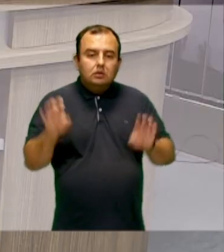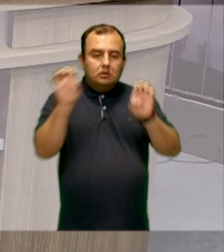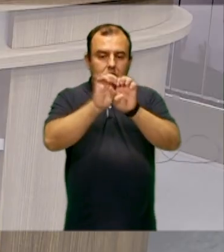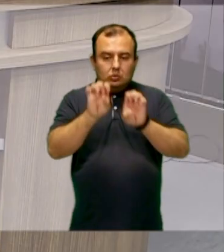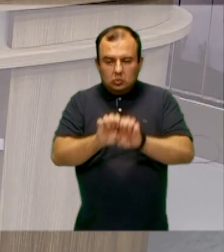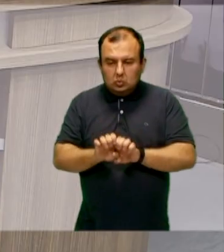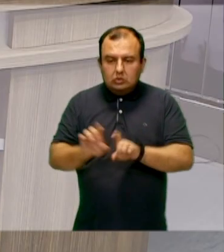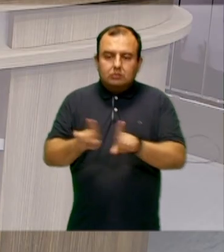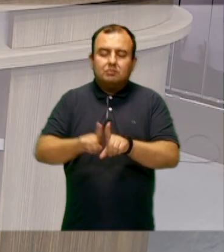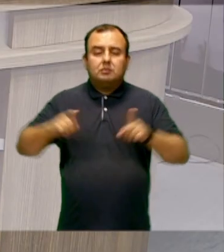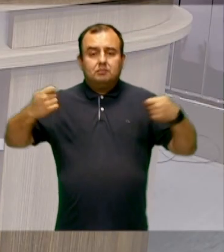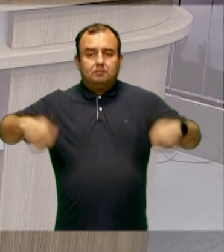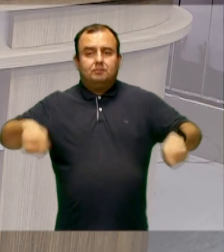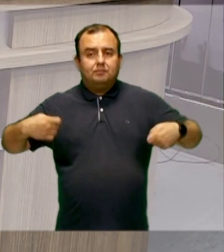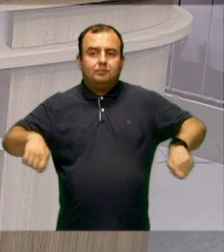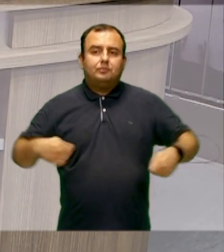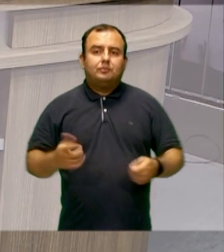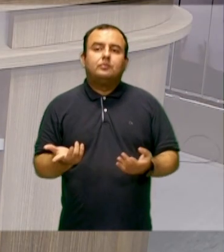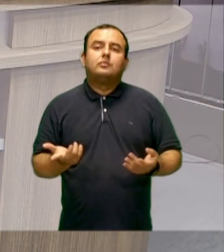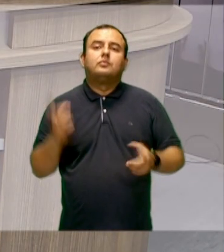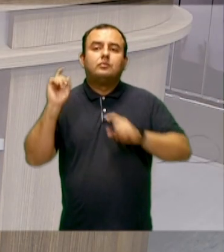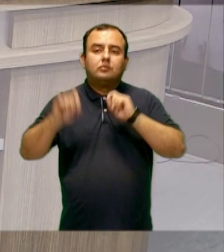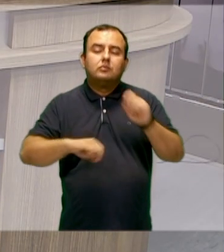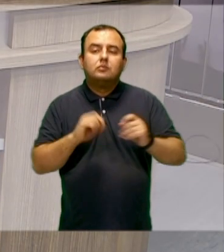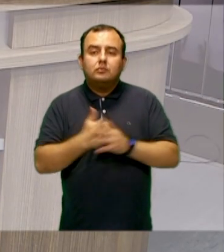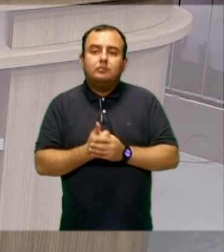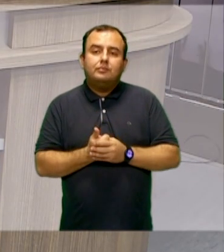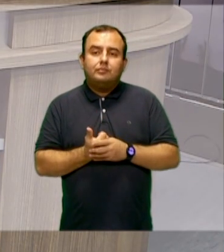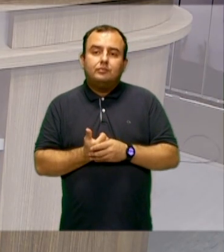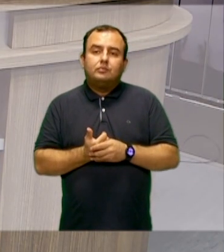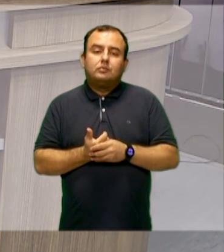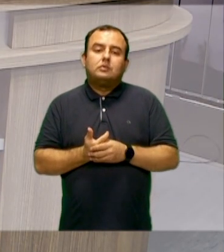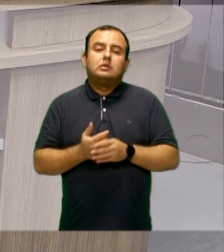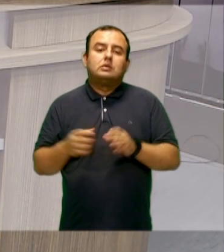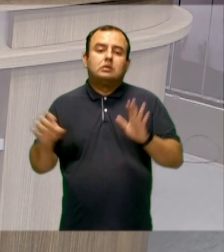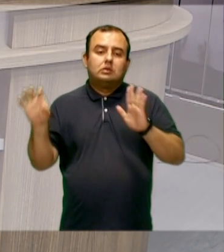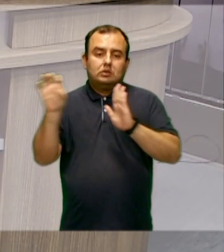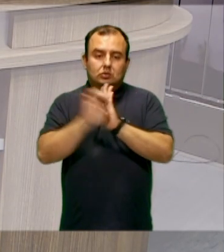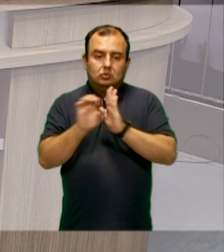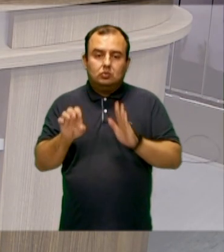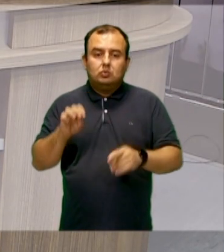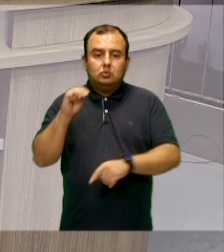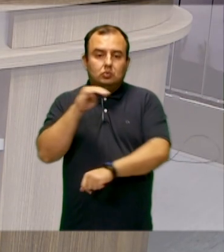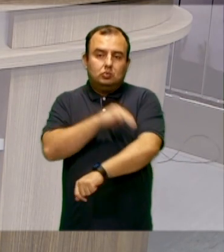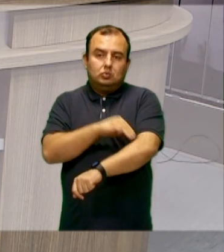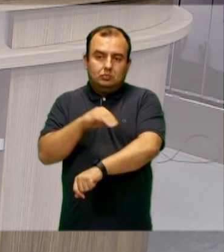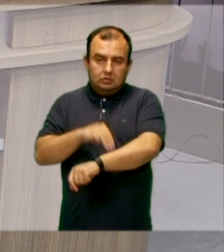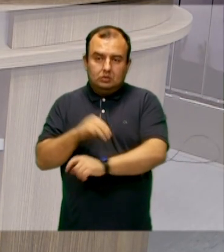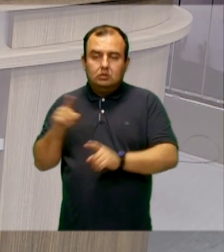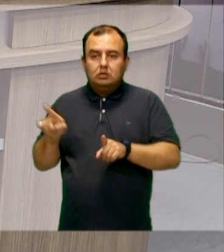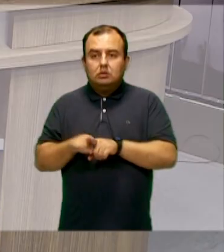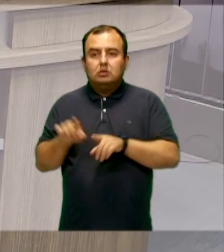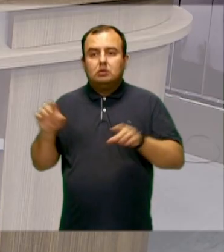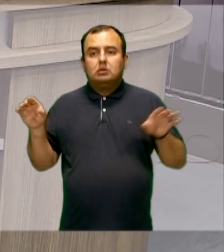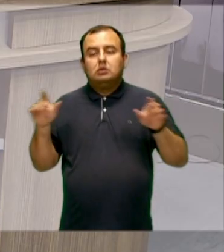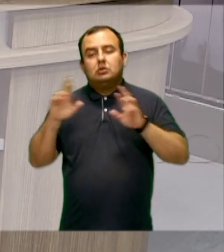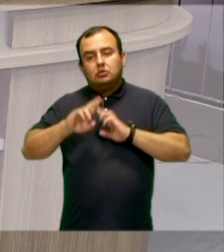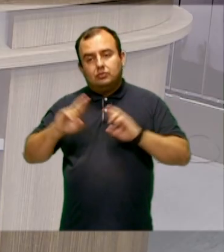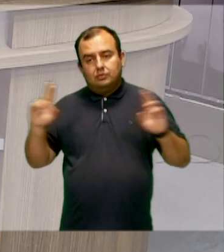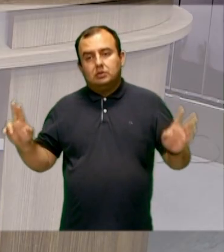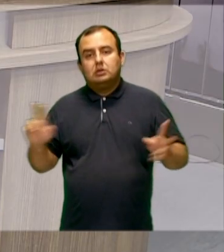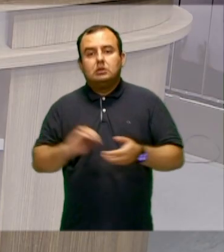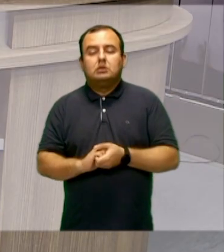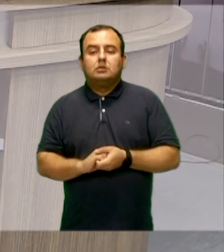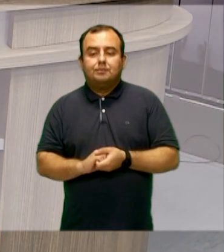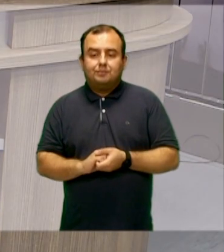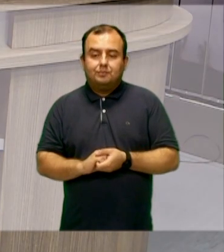estruturação que é necessário, né, para o Estatuto do Magistério, que é completamente diferente. Como